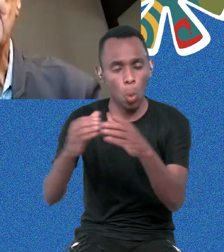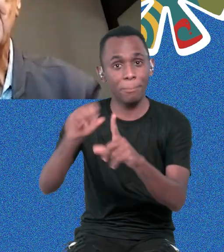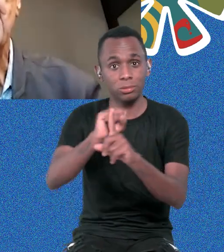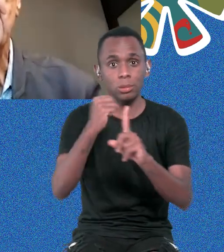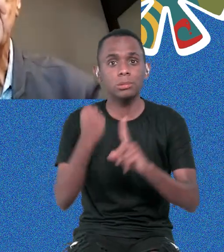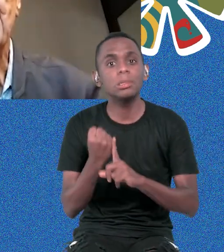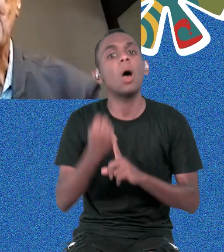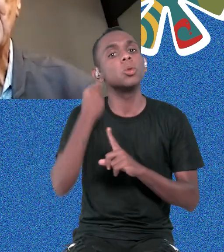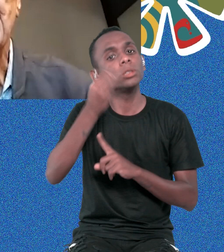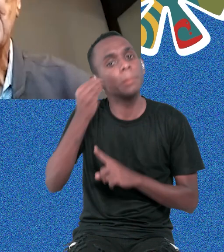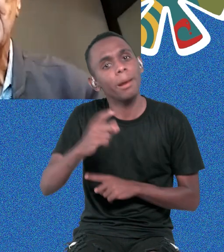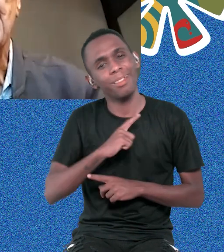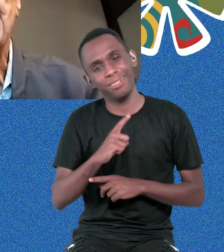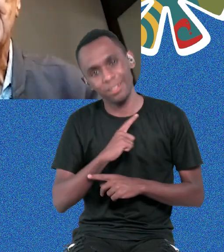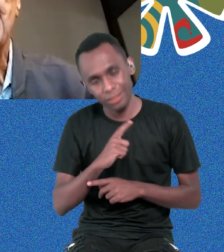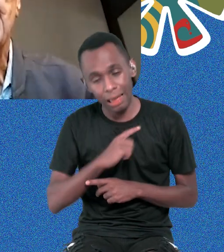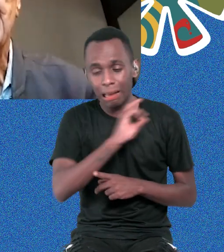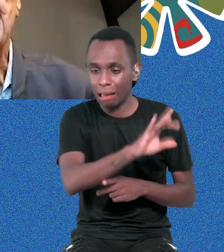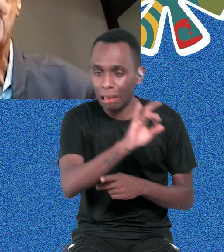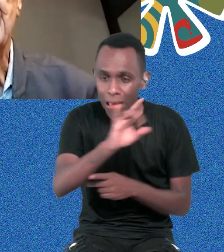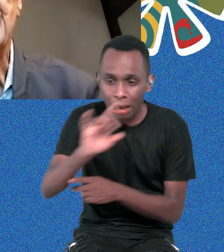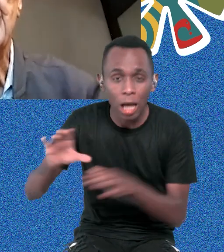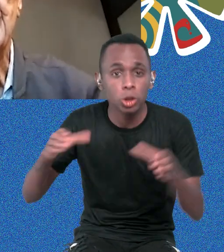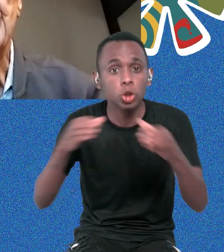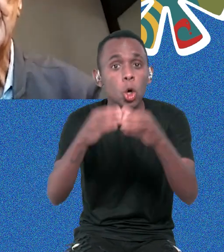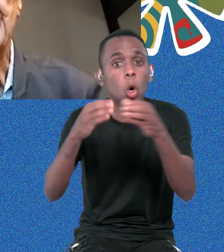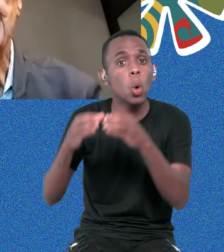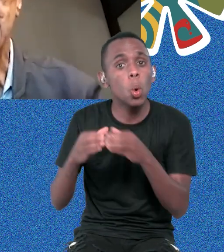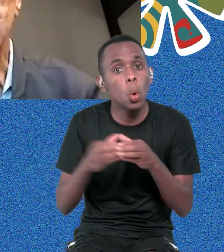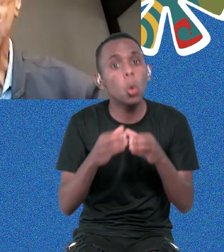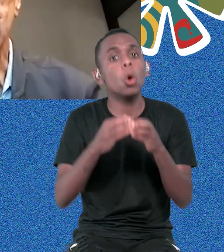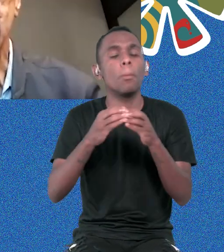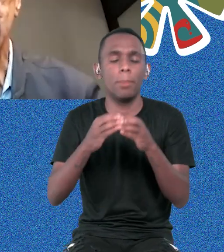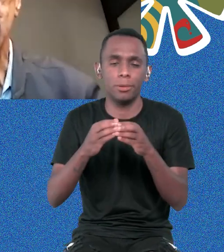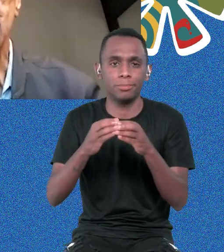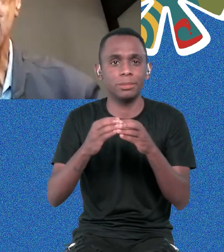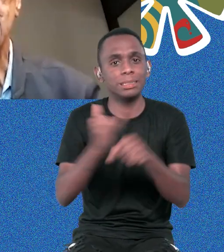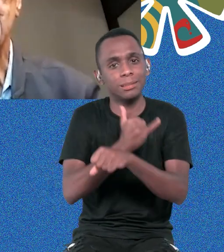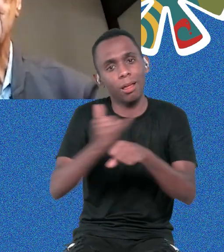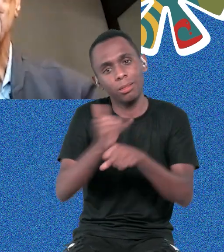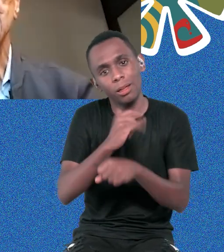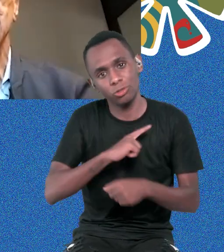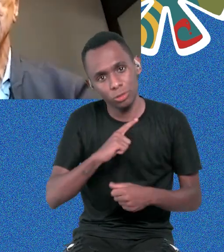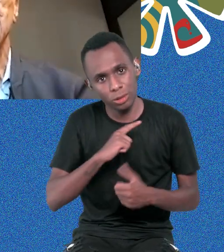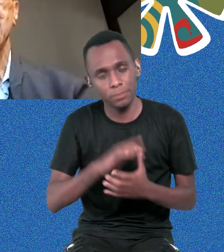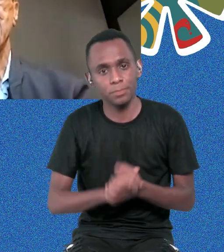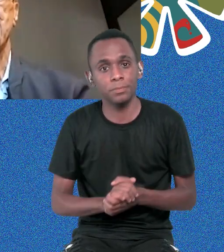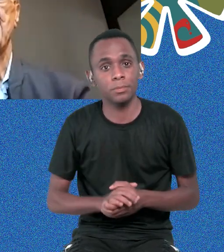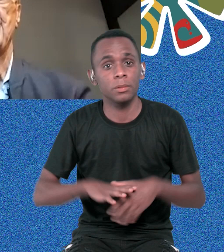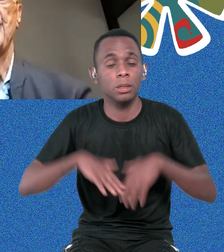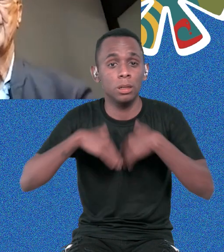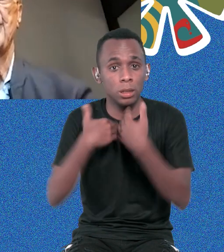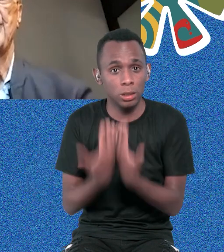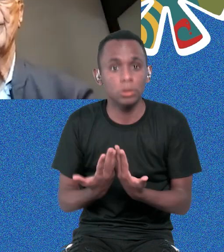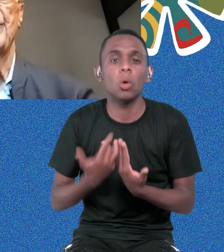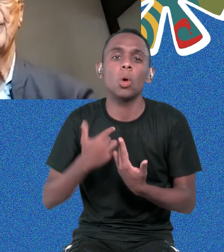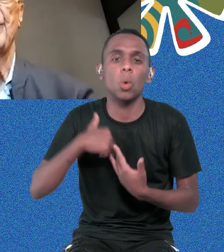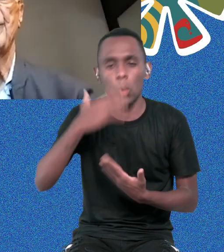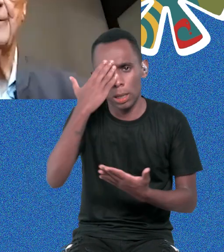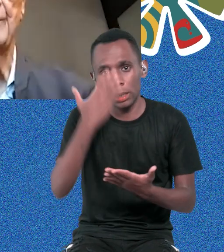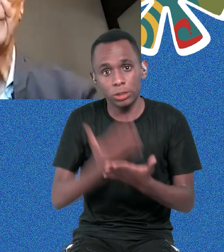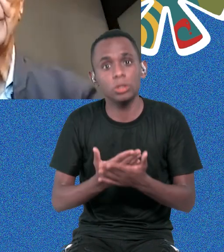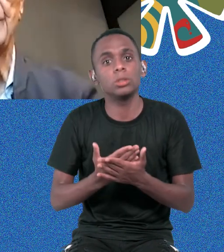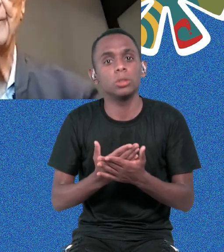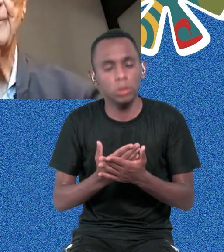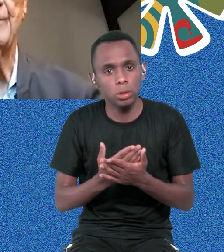grupo social que as vivencia, por cada comunidade que as vivencia da sua forma, né? Então, eu acho que